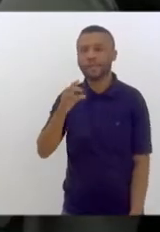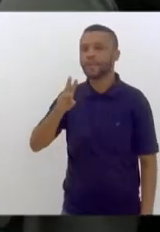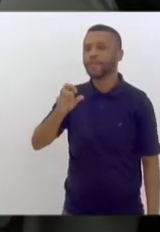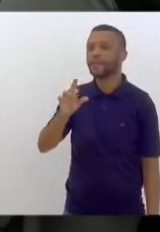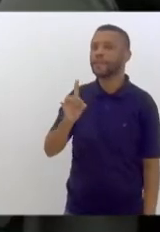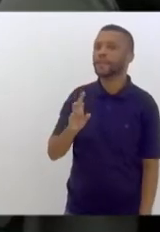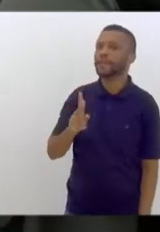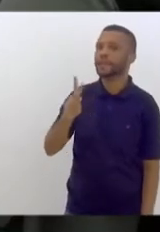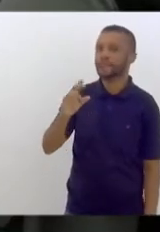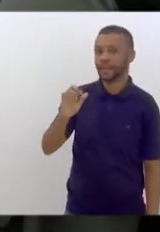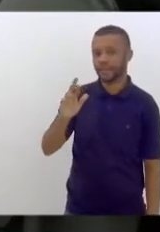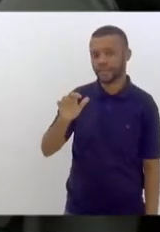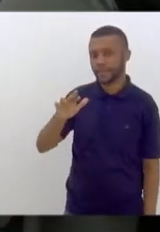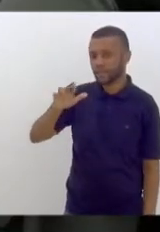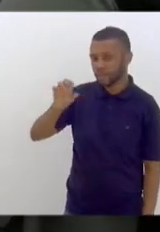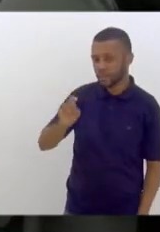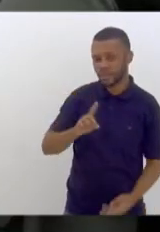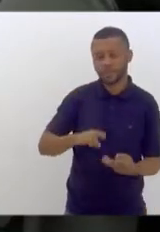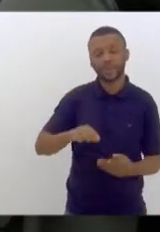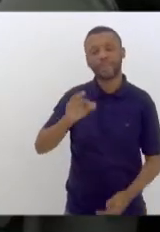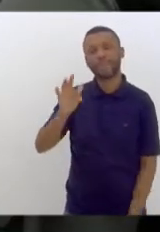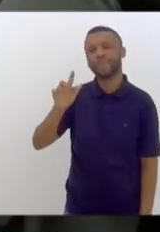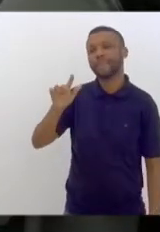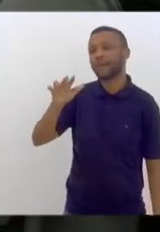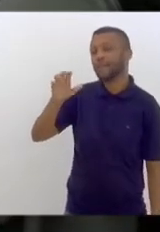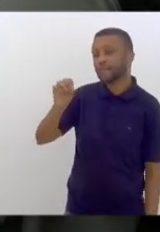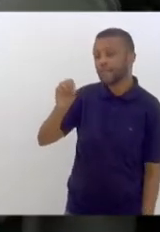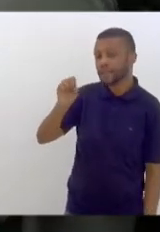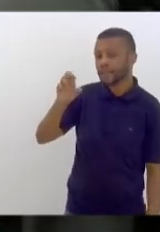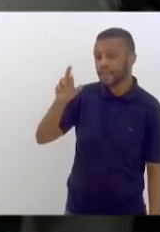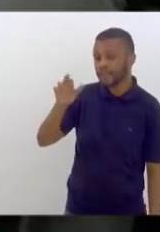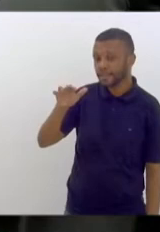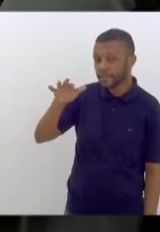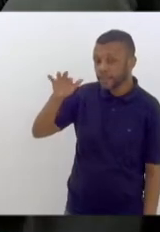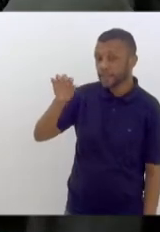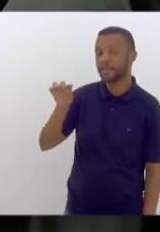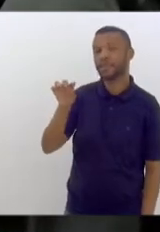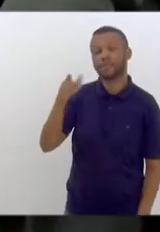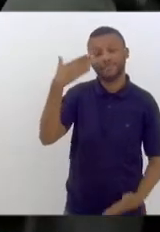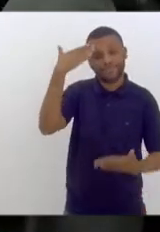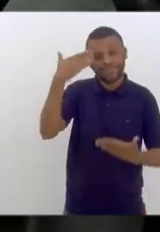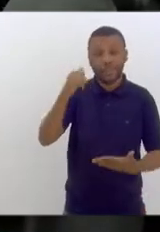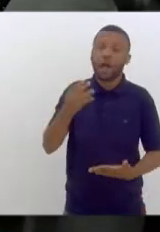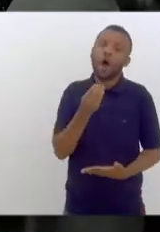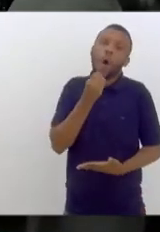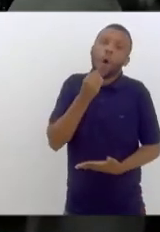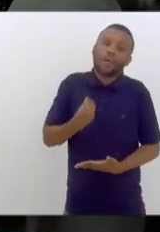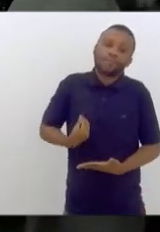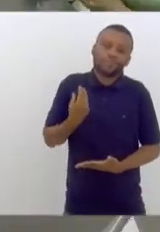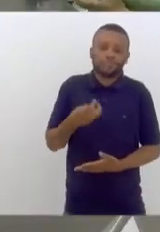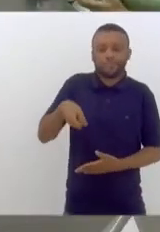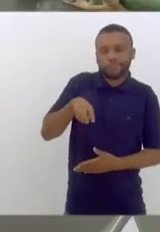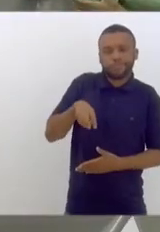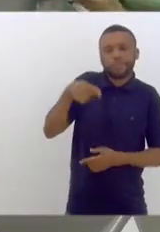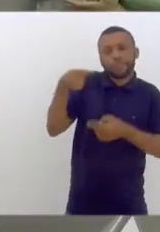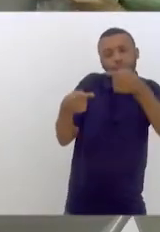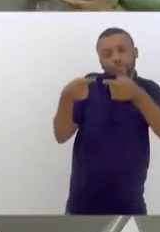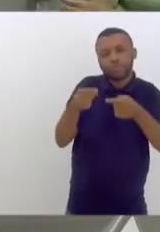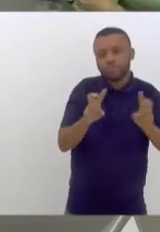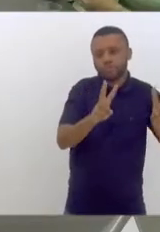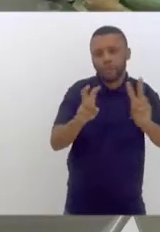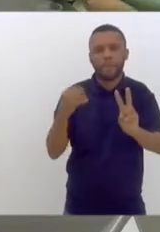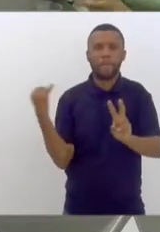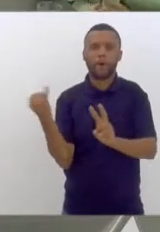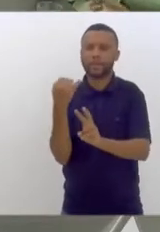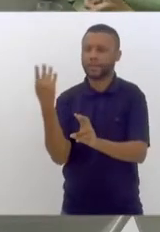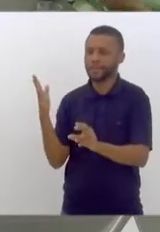deputado Flávio Serafim, e agradecer a oportunidade de estar aqui discutindo esse tema tão importante para os municípios do estado do Rio de